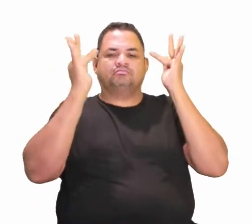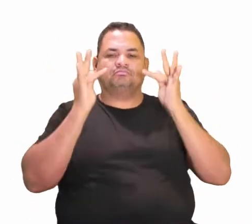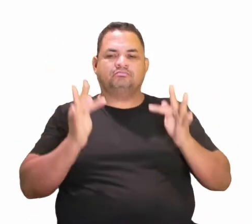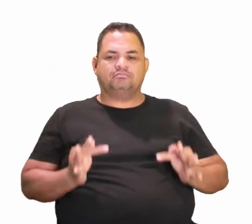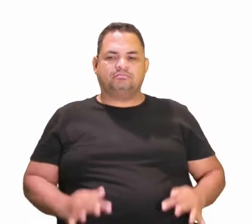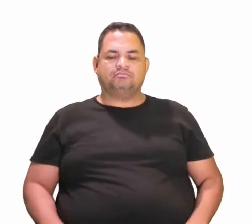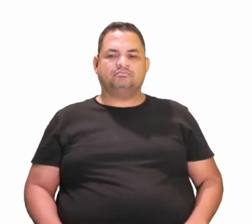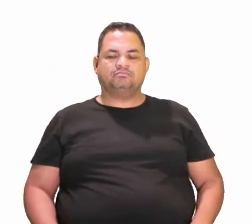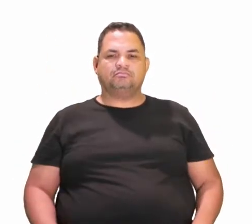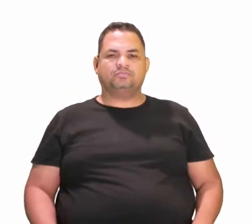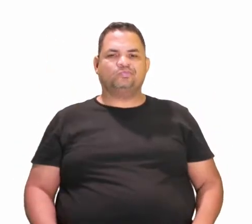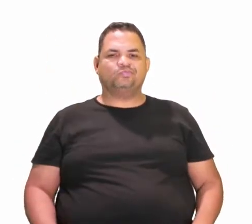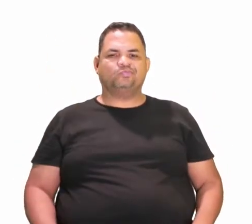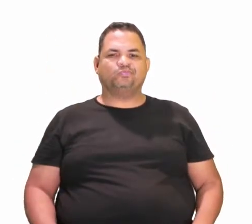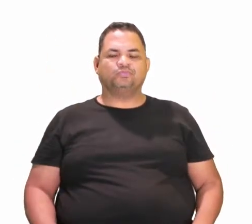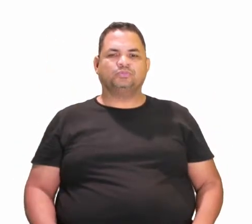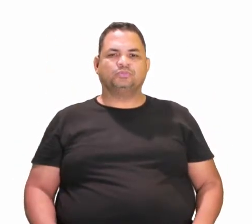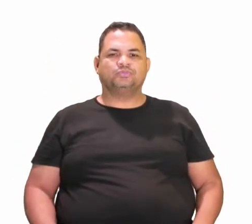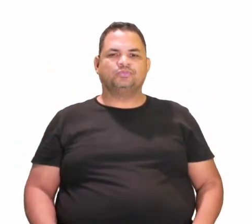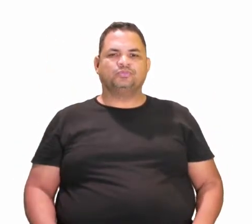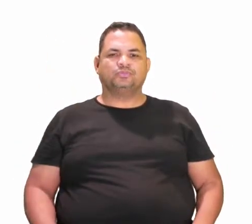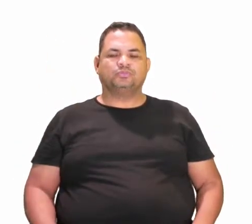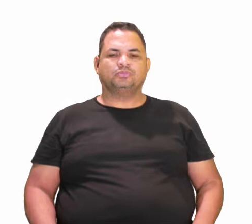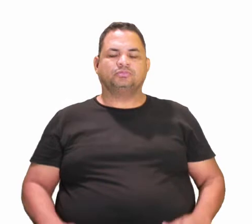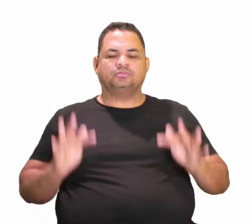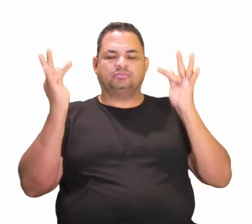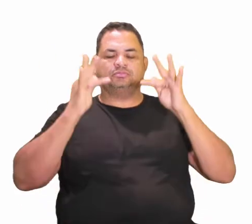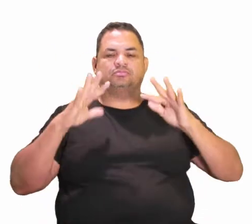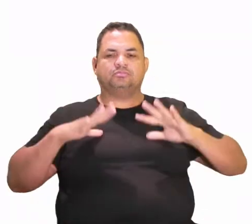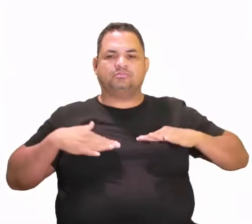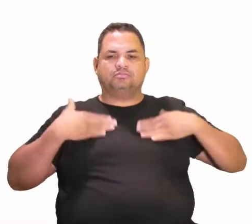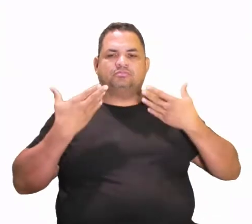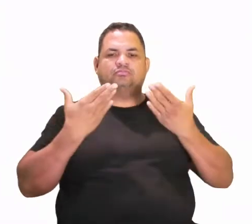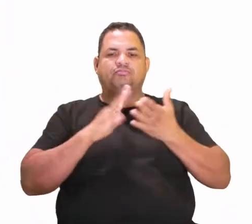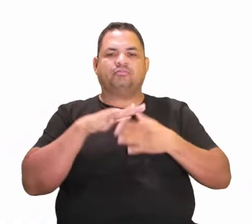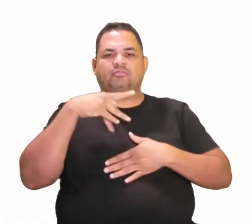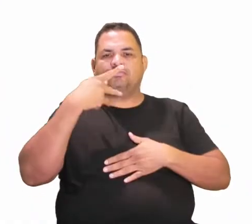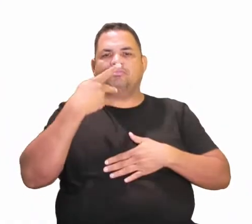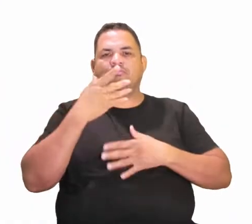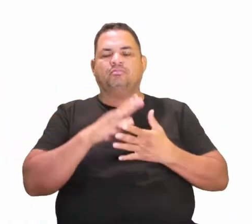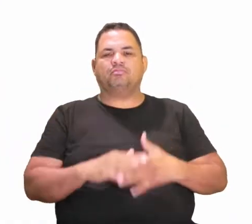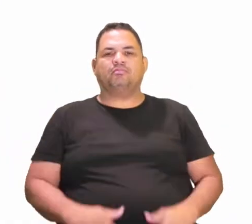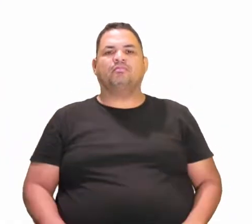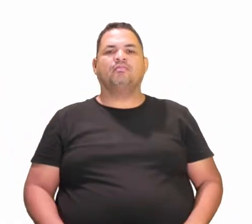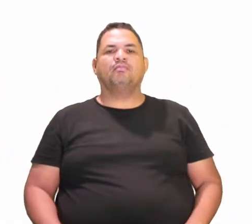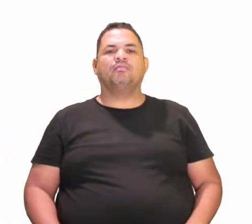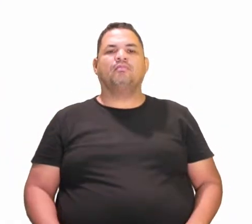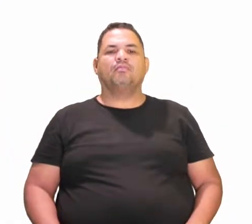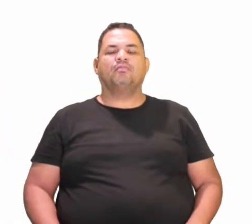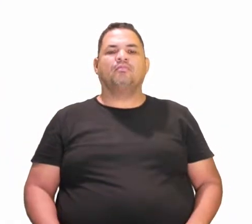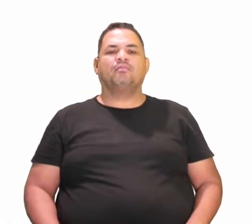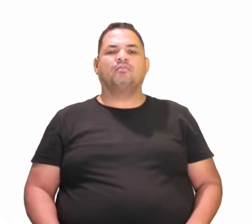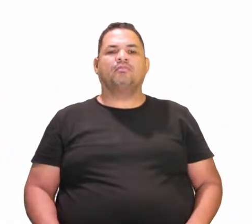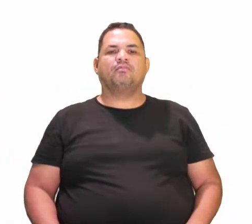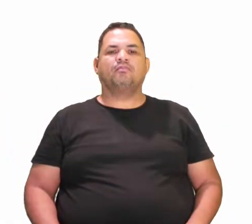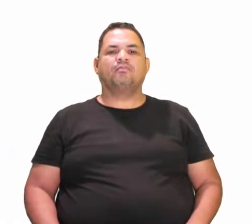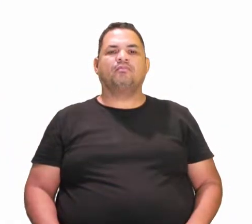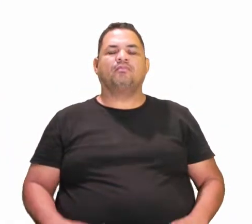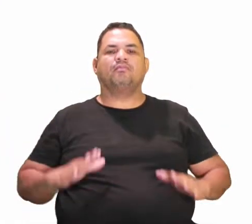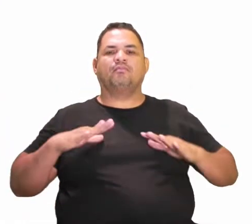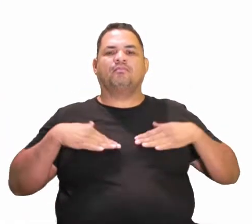aniversário feliz aniversário porque a gente falou sobre o quê birthdays aniversários